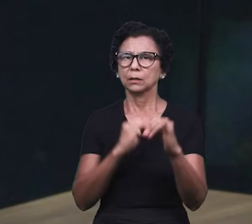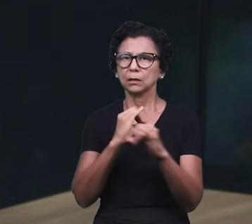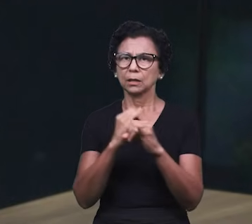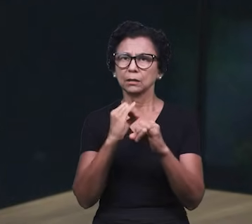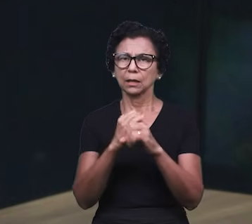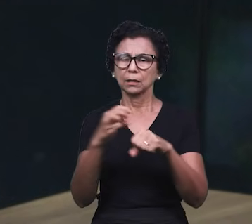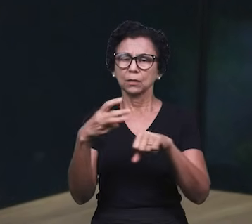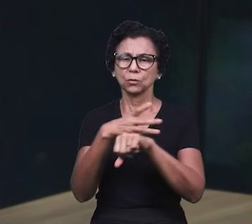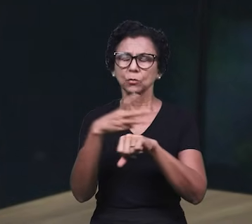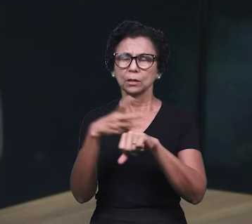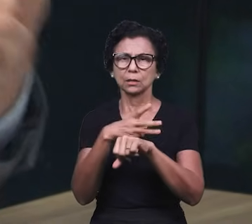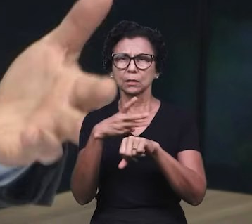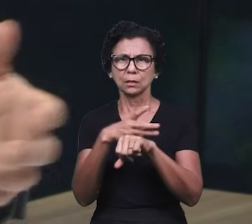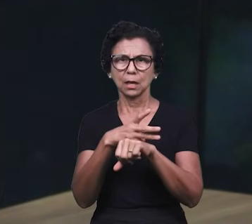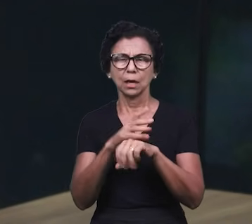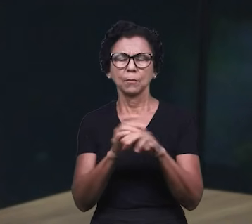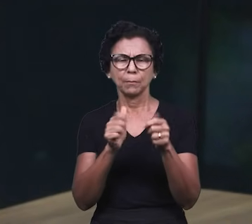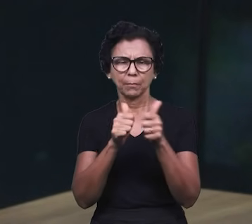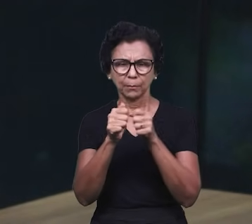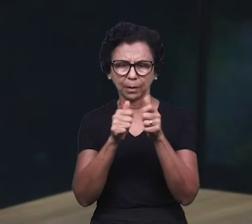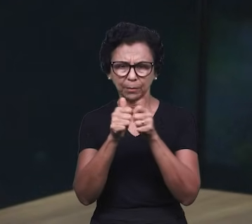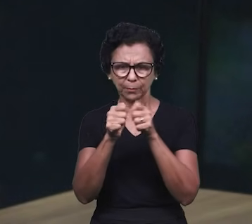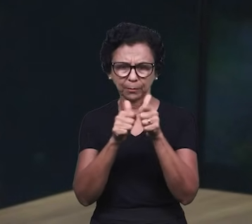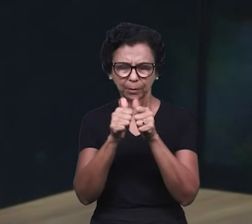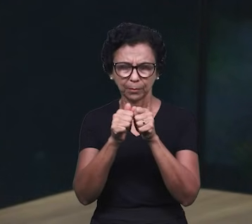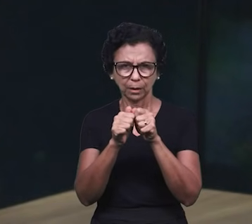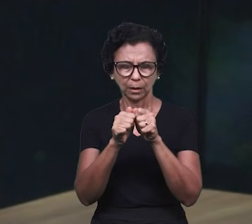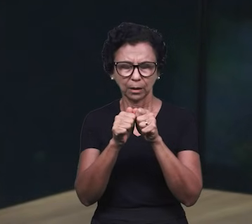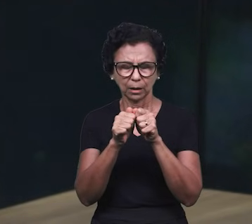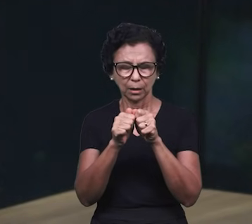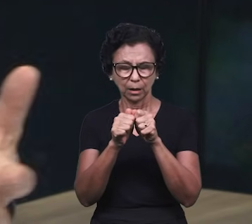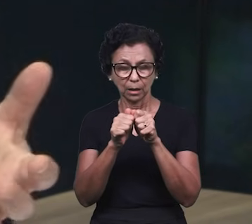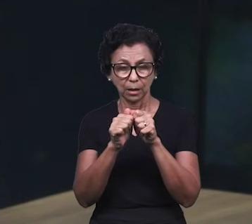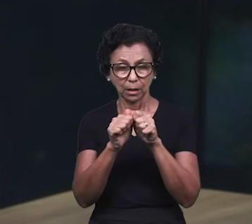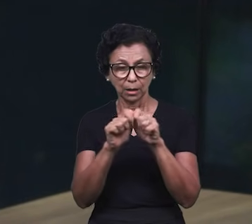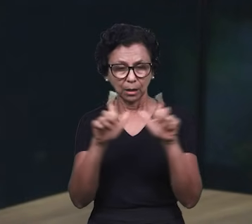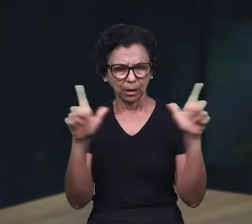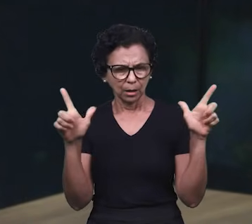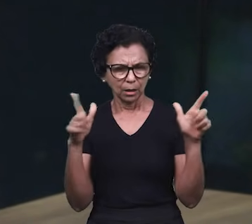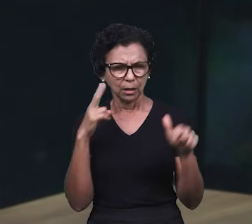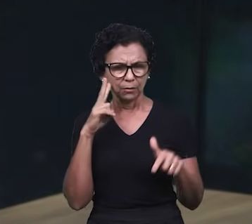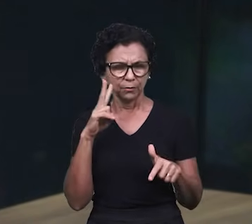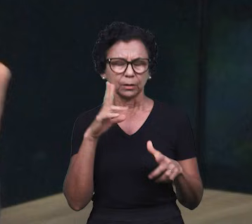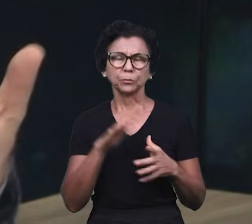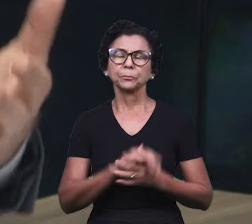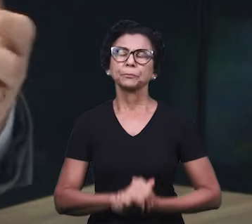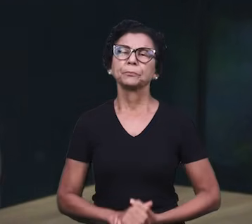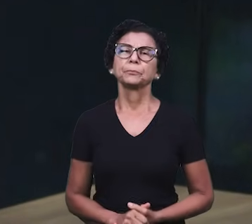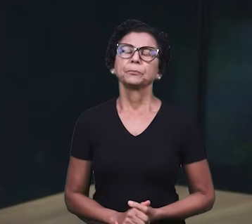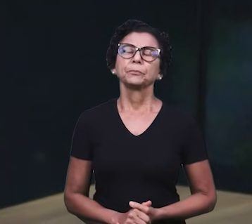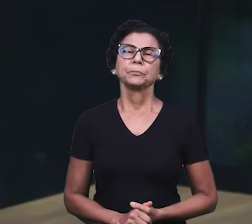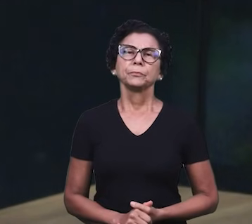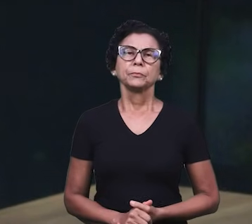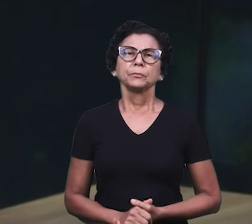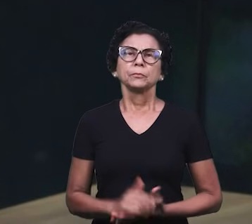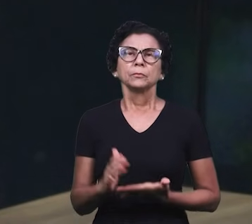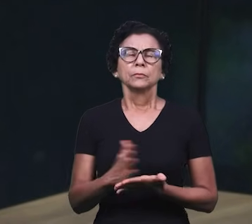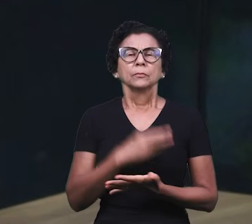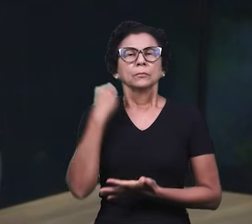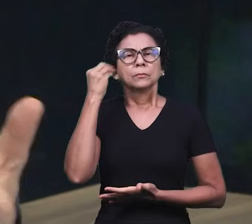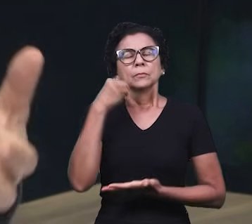Ian falou, né, alguns que foram convidados, que participaram. Compartilhar aqui com os nossos irmãos algumas